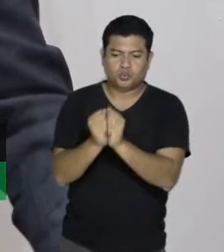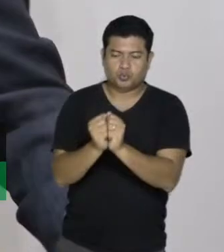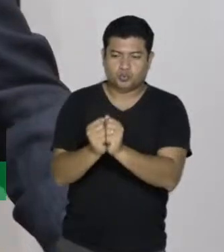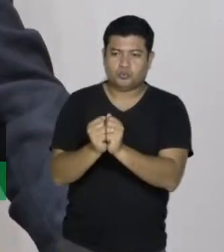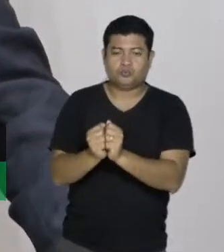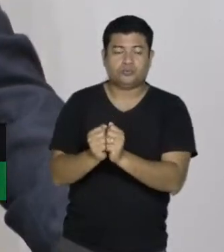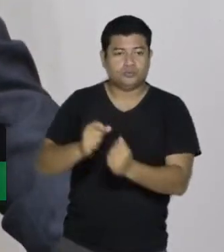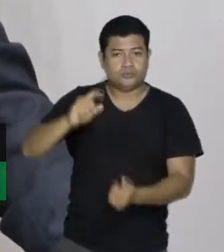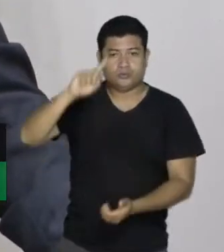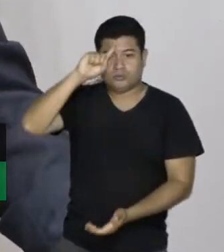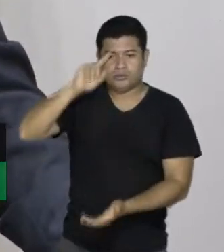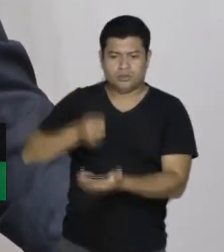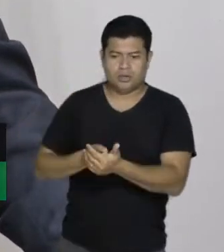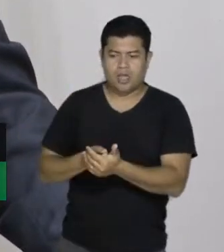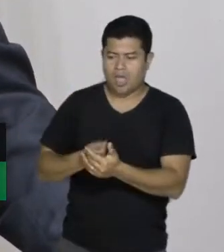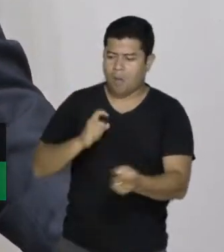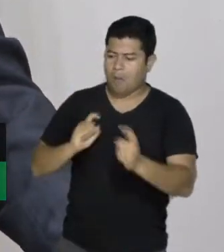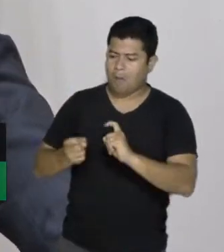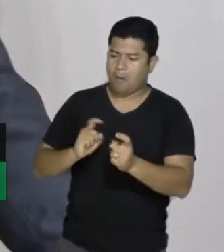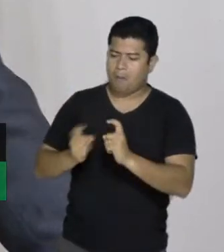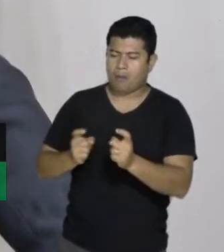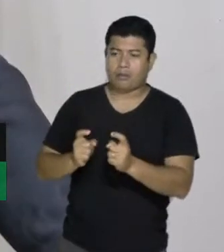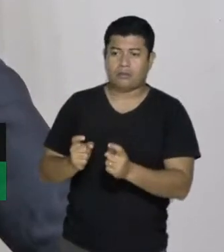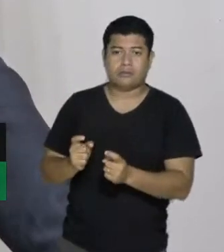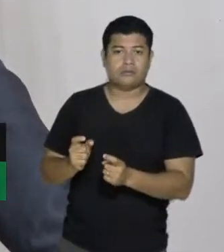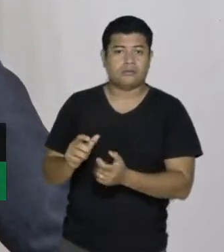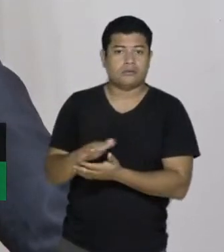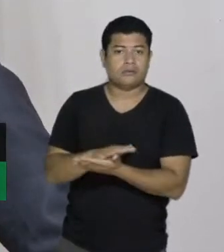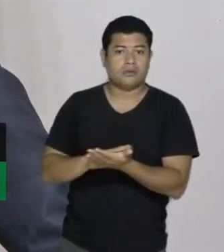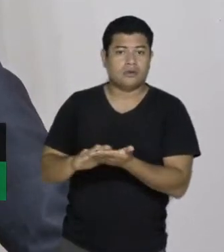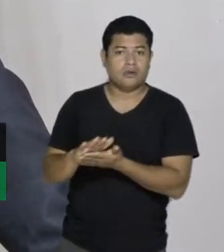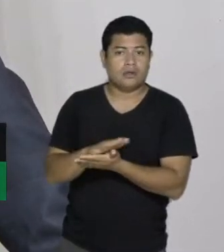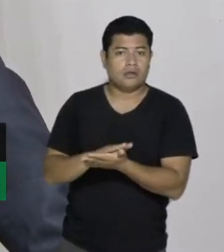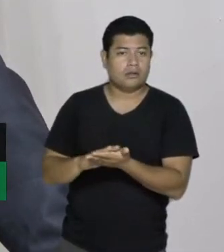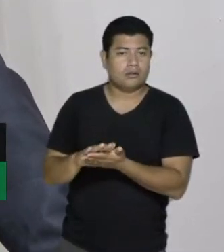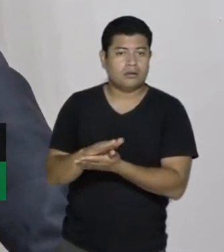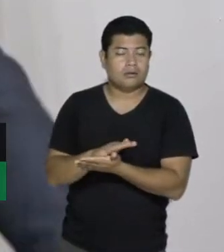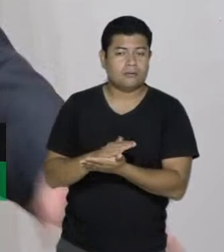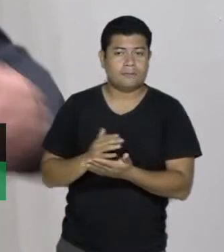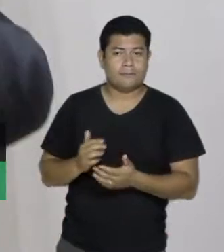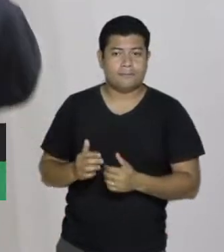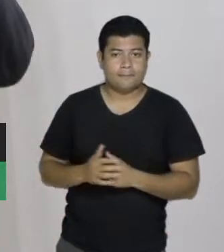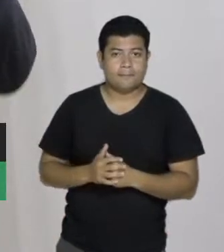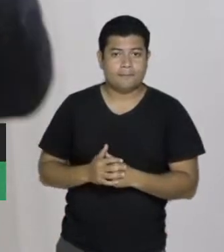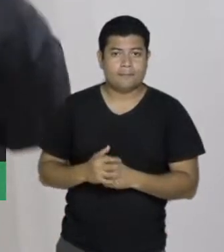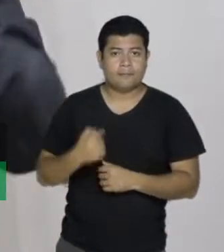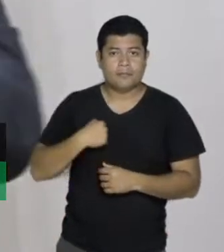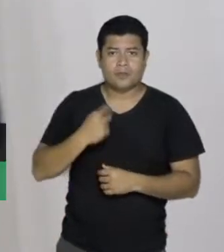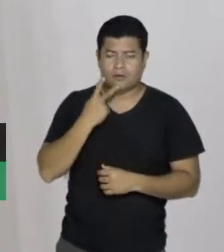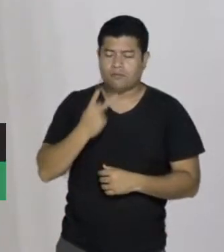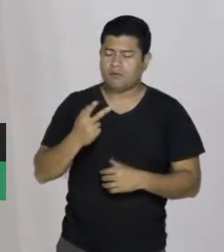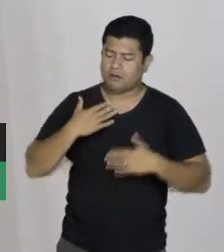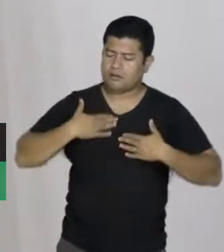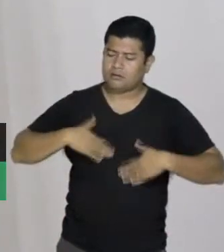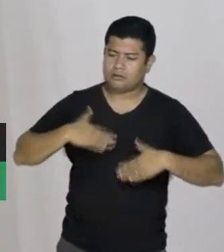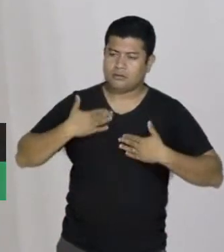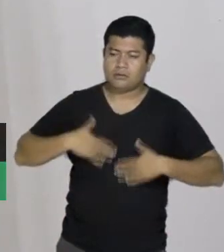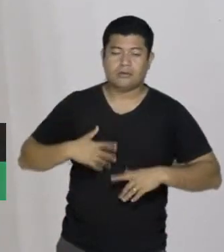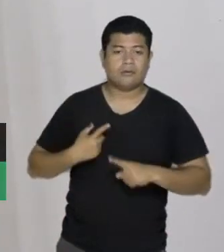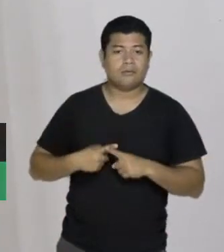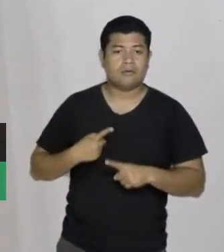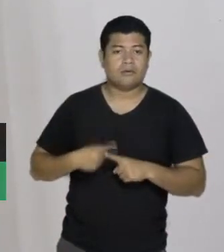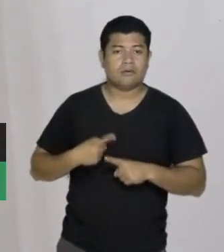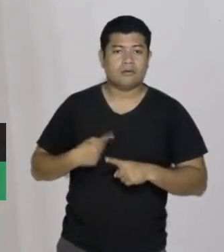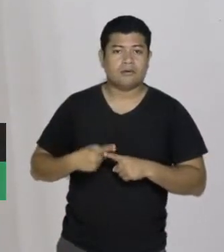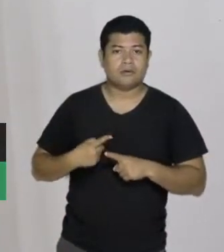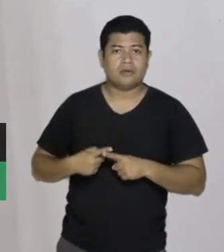discutir a sua real situação eu falo isso com muita tranquilidade porque tenho